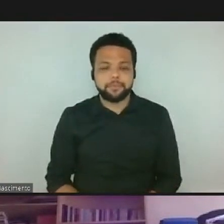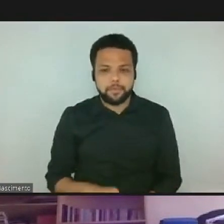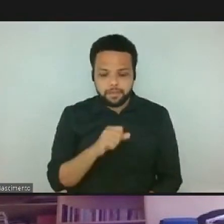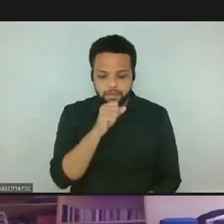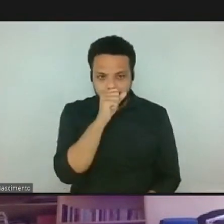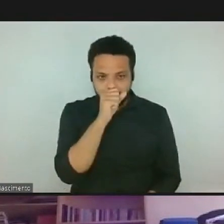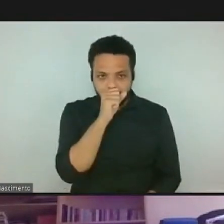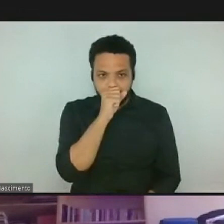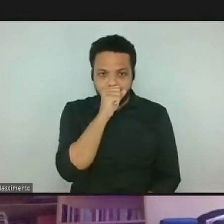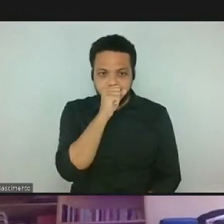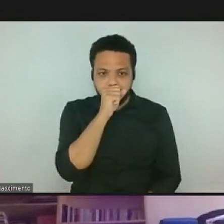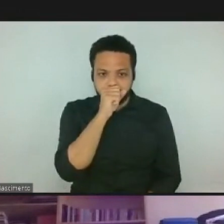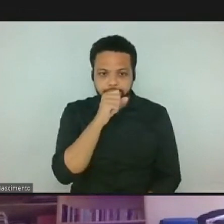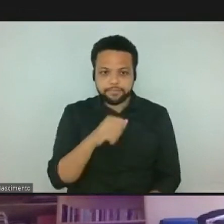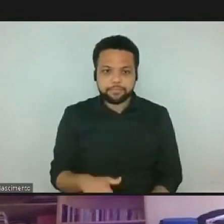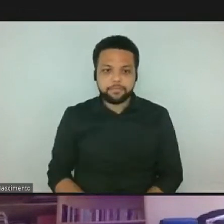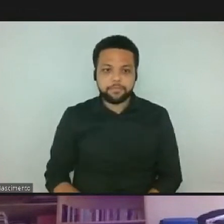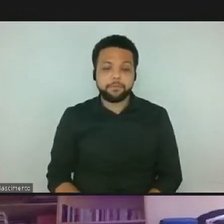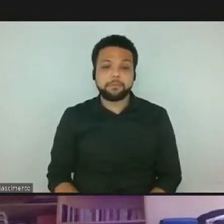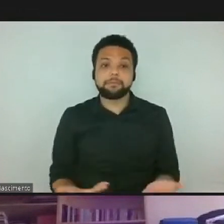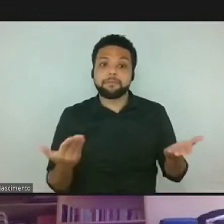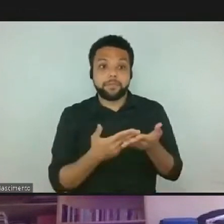É um tratado agora.